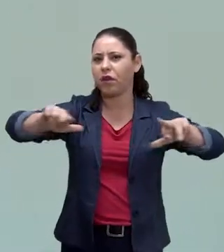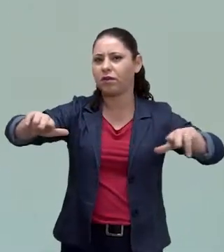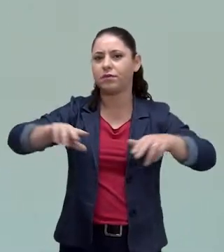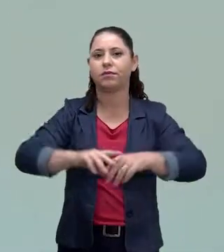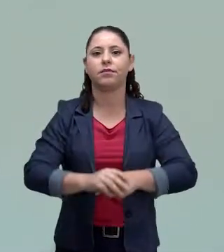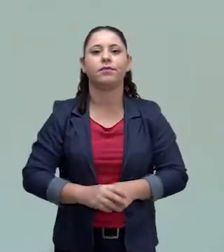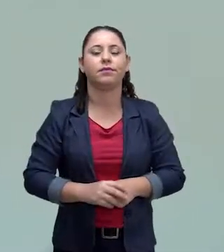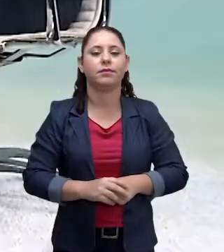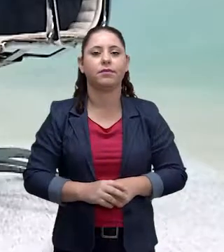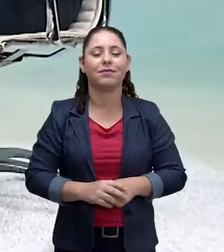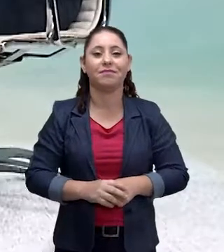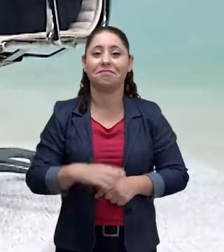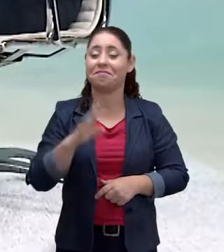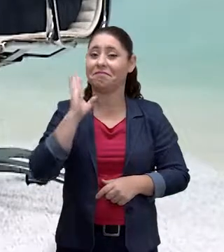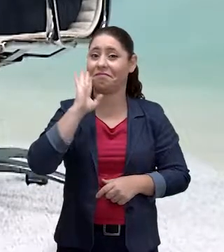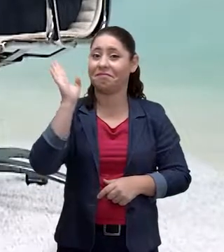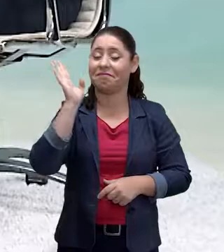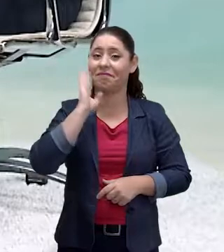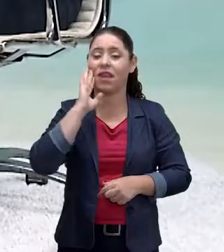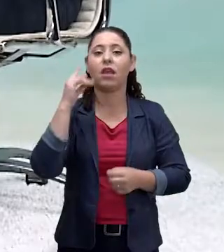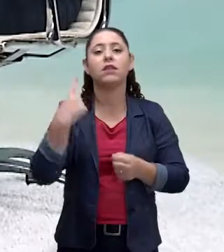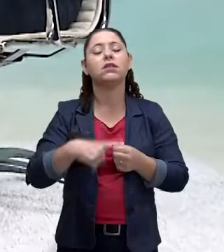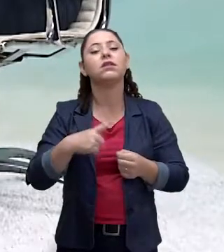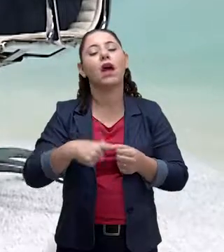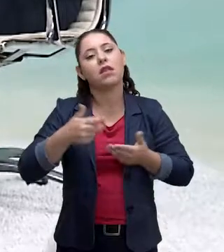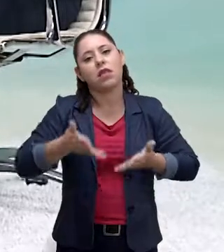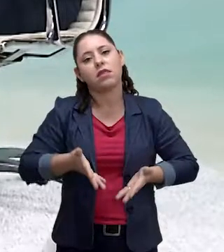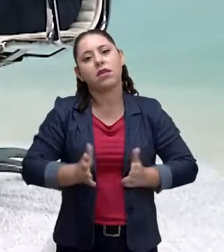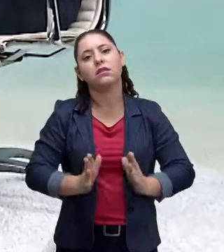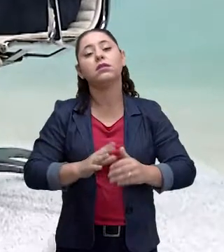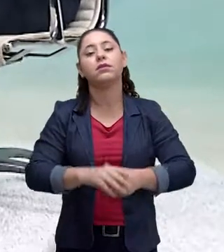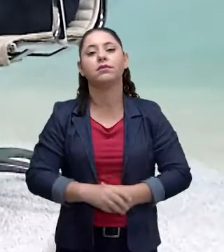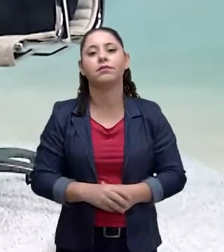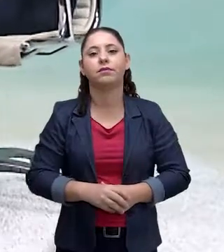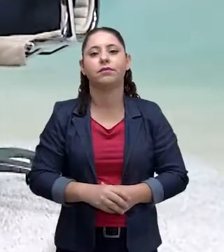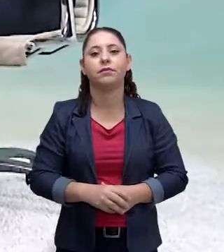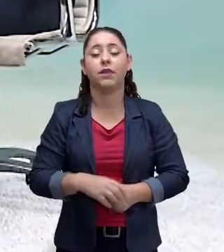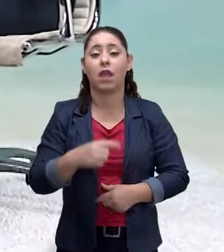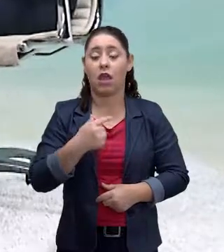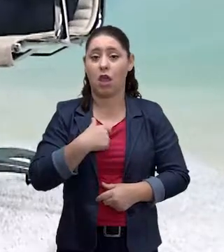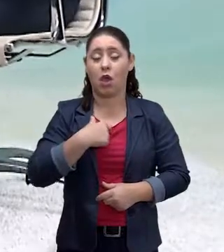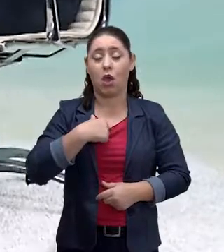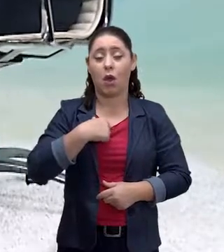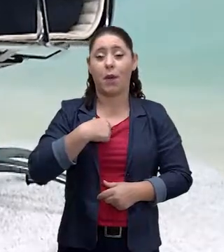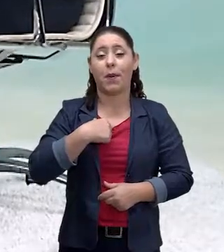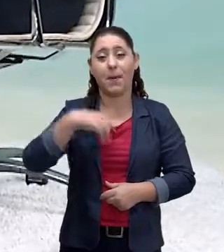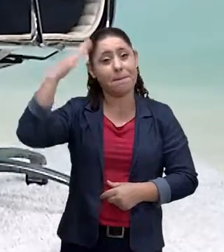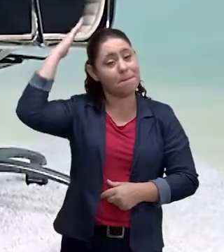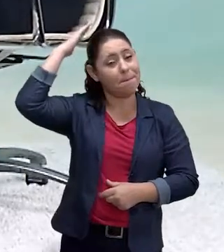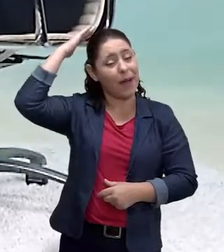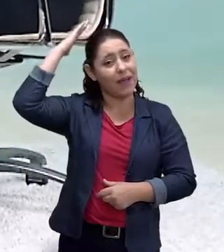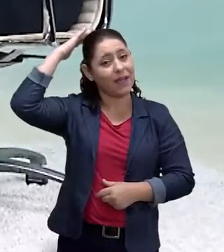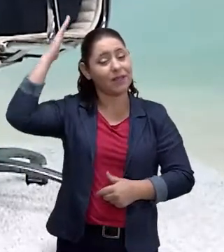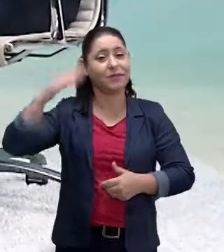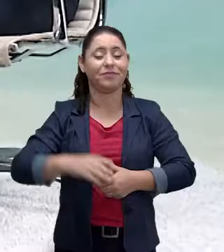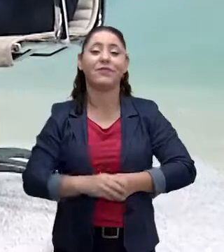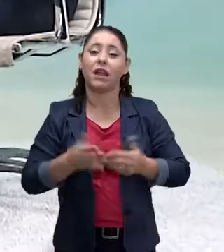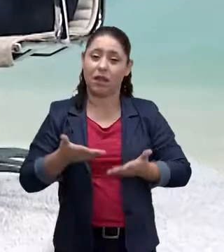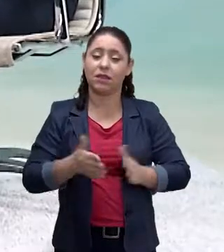Defensoria Pública. Que bacana! E a cidade, Natal? Na verdade, eu sou paranaense. Ai, eu